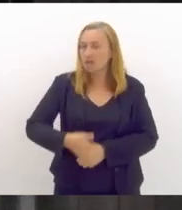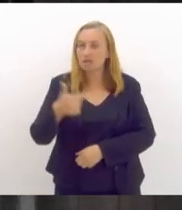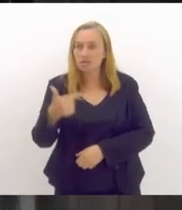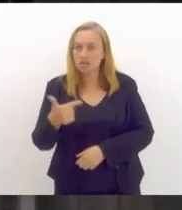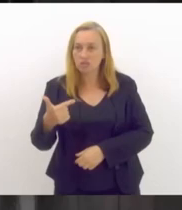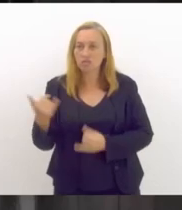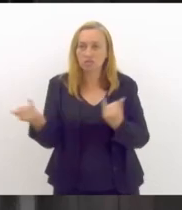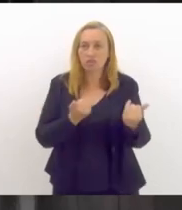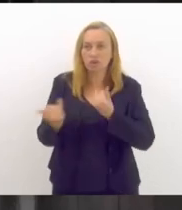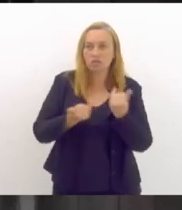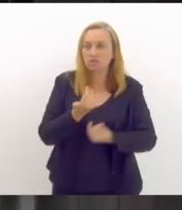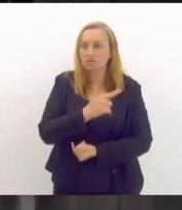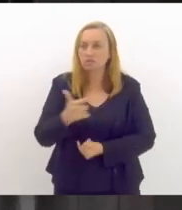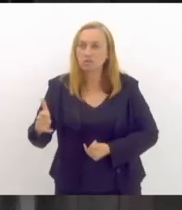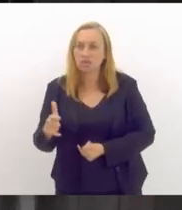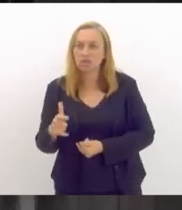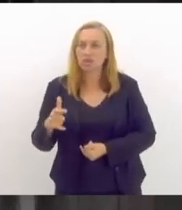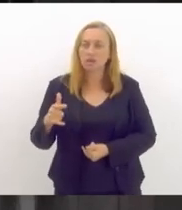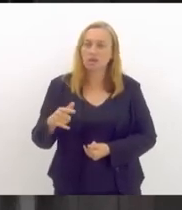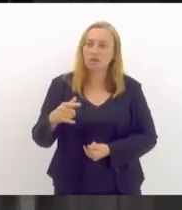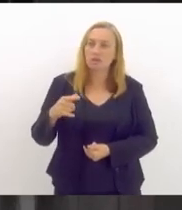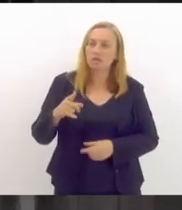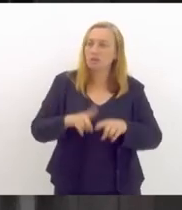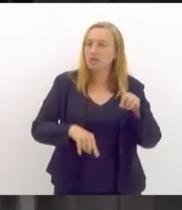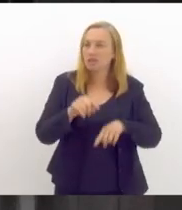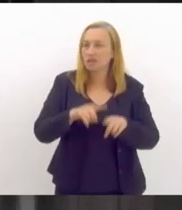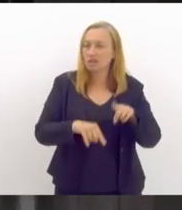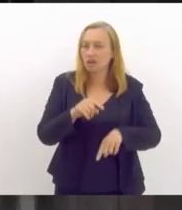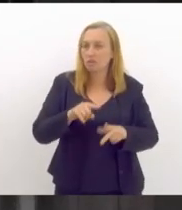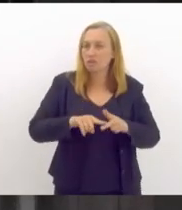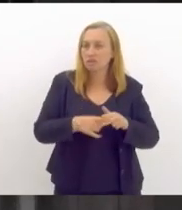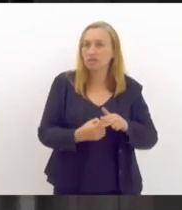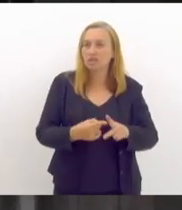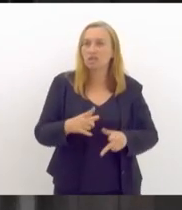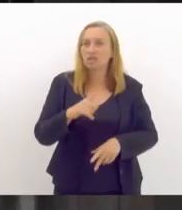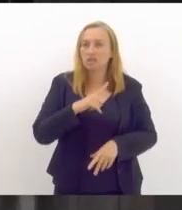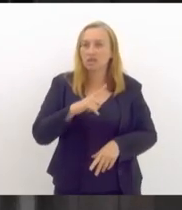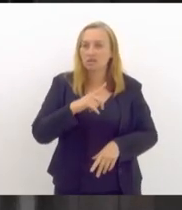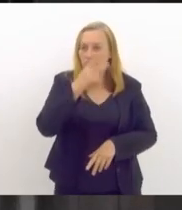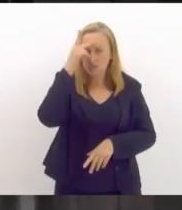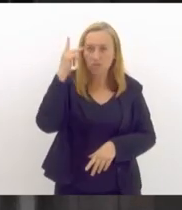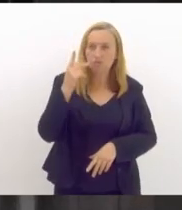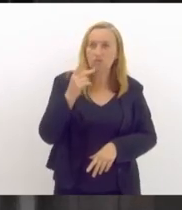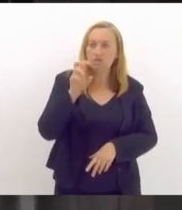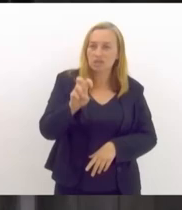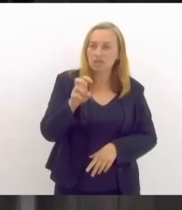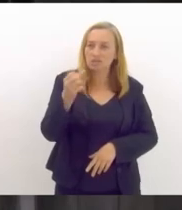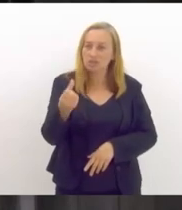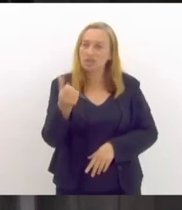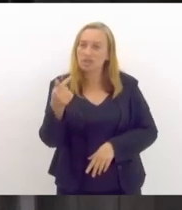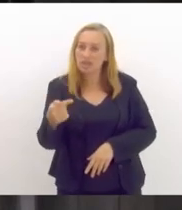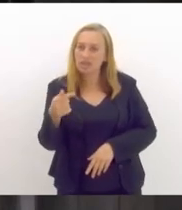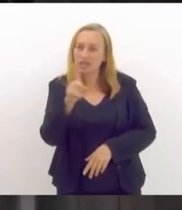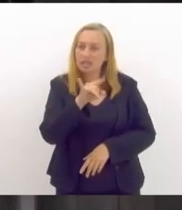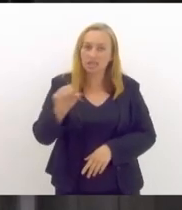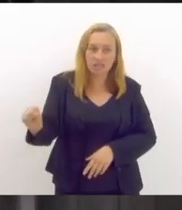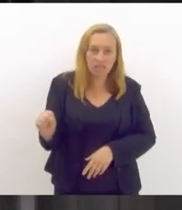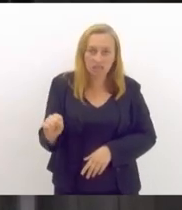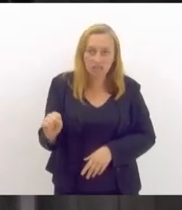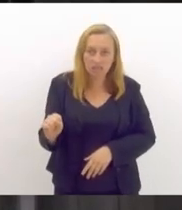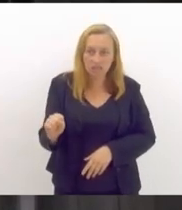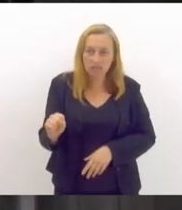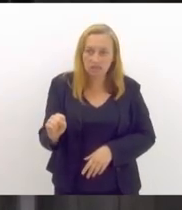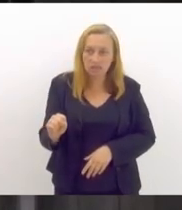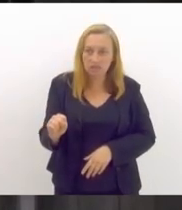Eles não têm material para repor e a população ficou 4 5 6 7 dias sem o que é triviar